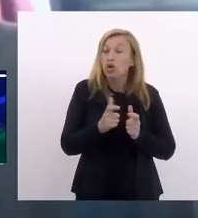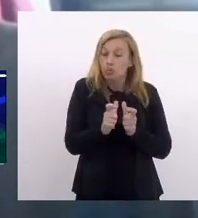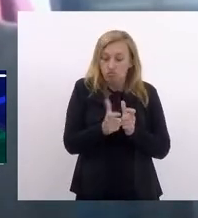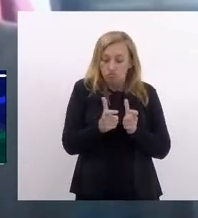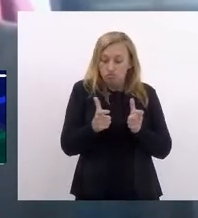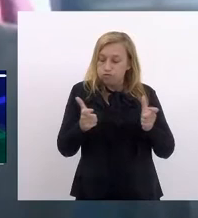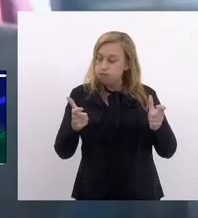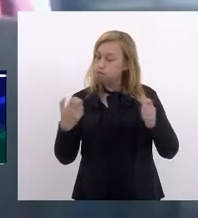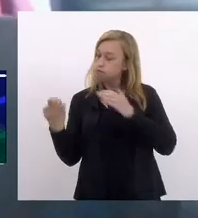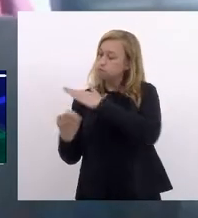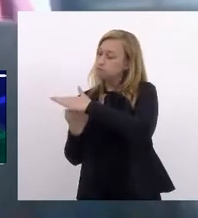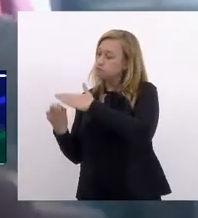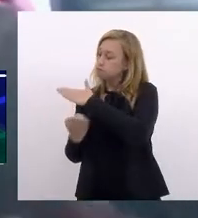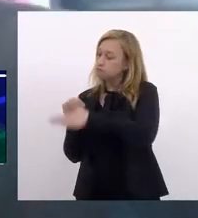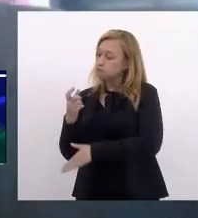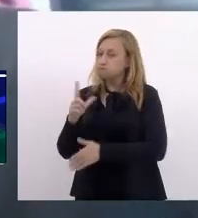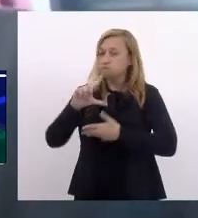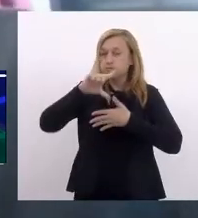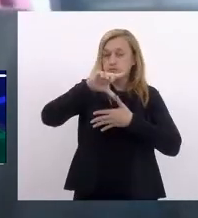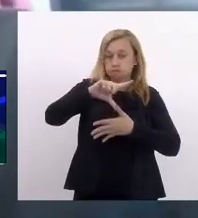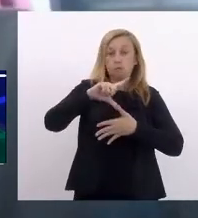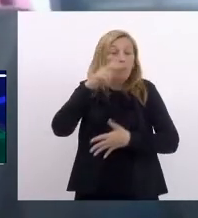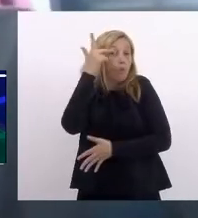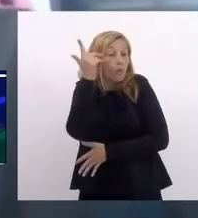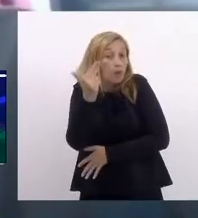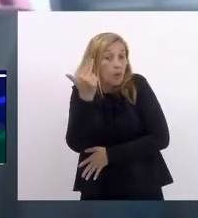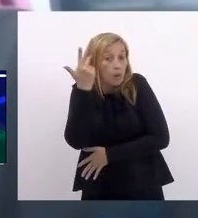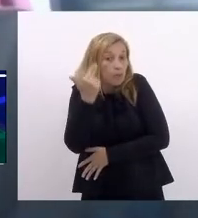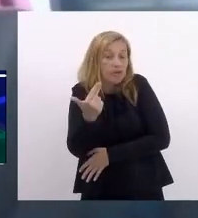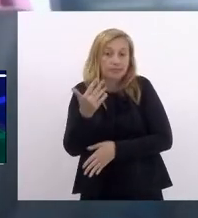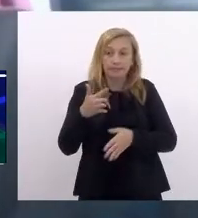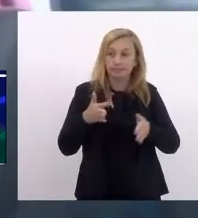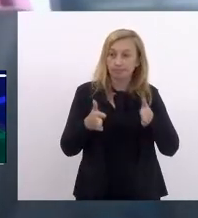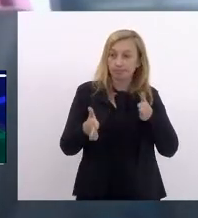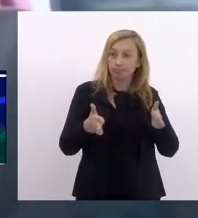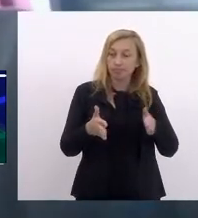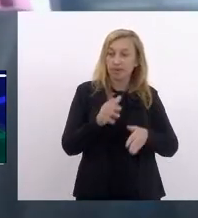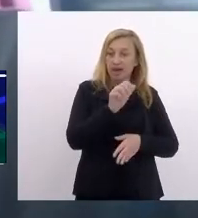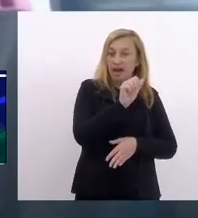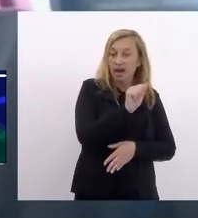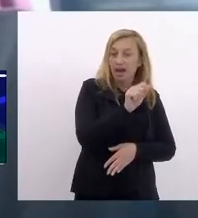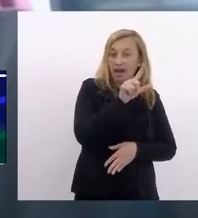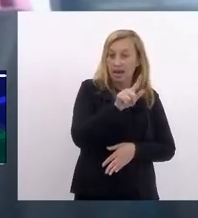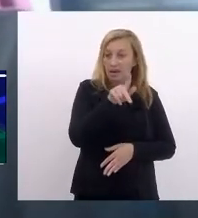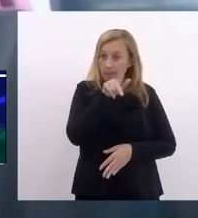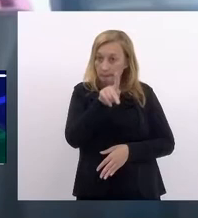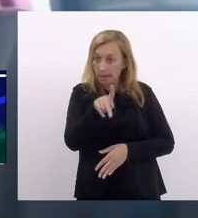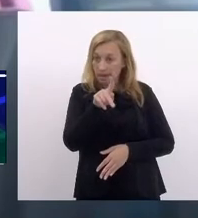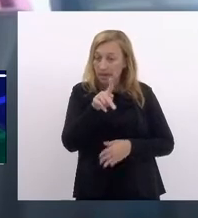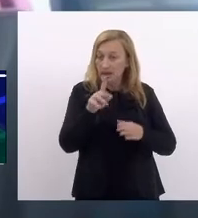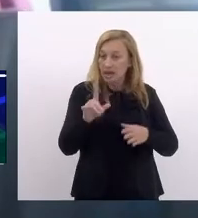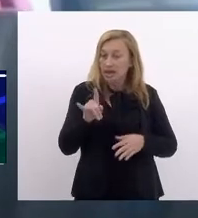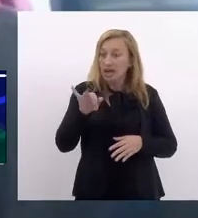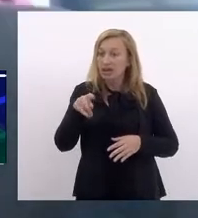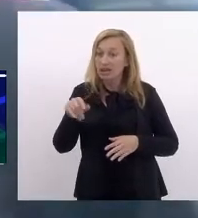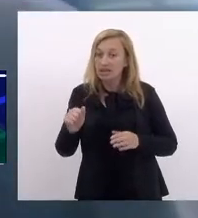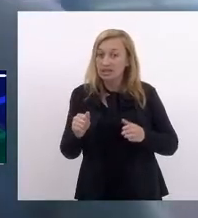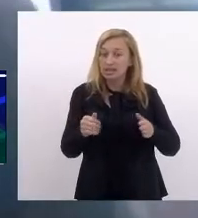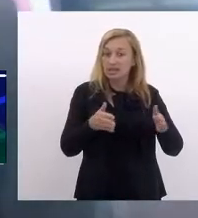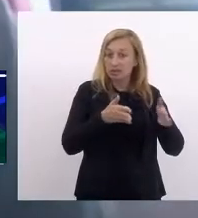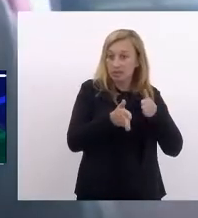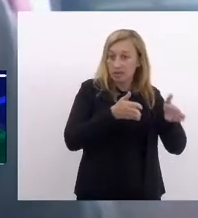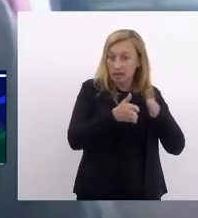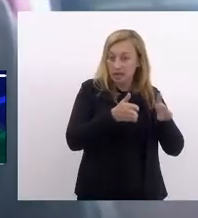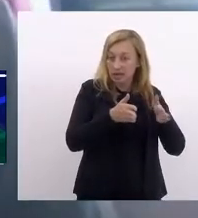América Latina. Normalmente, entre a LP, que é uma licença provisória, e a